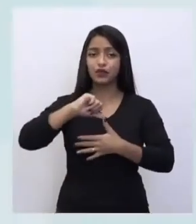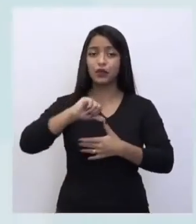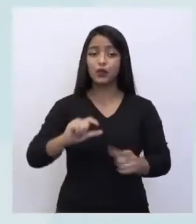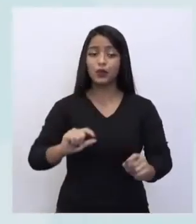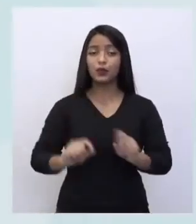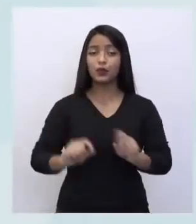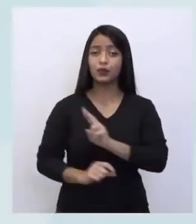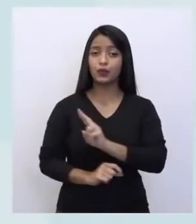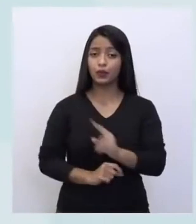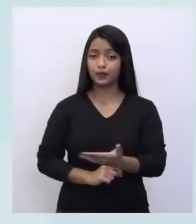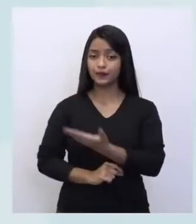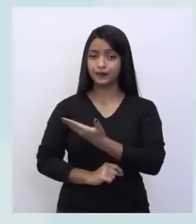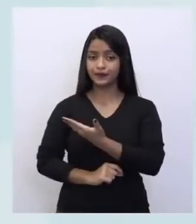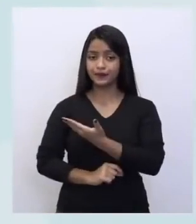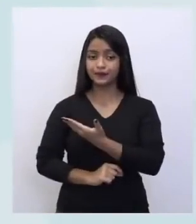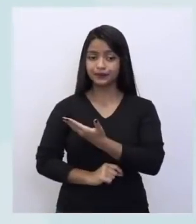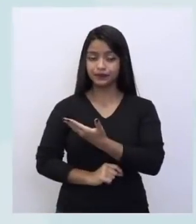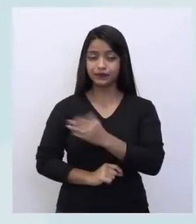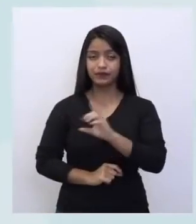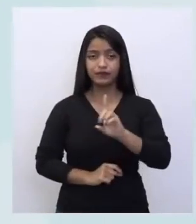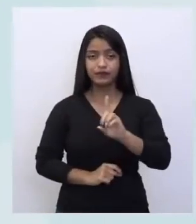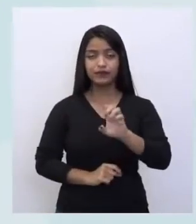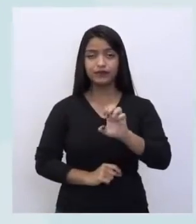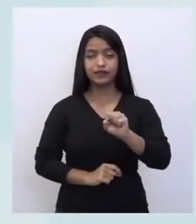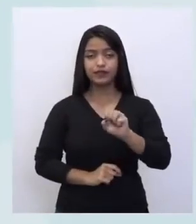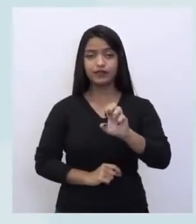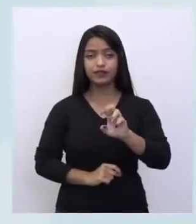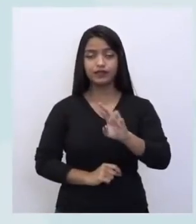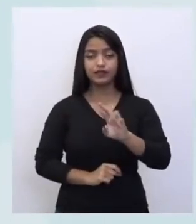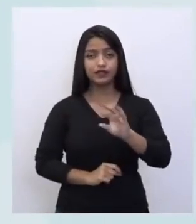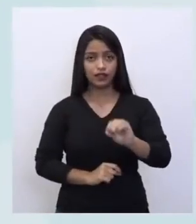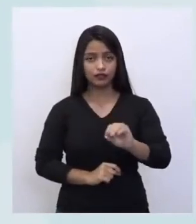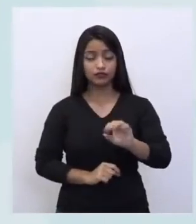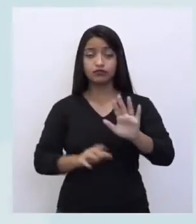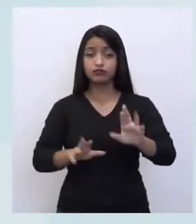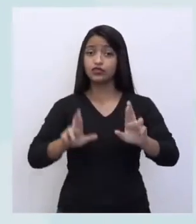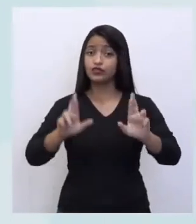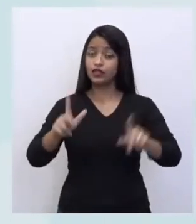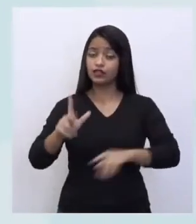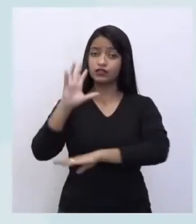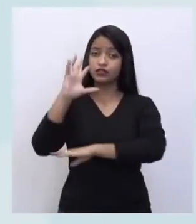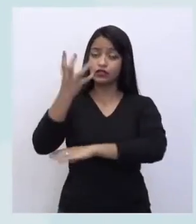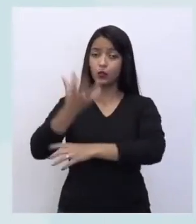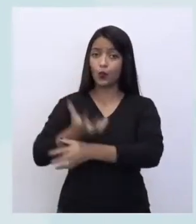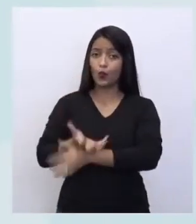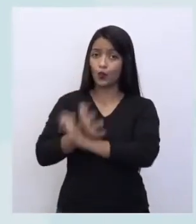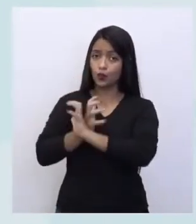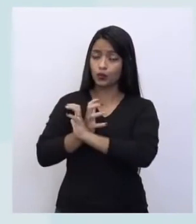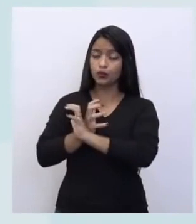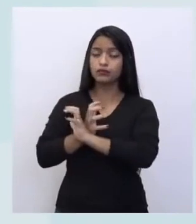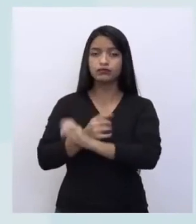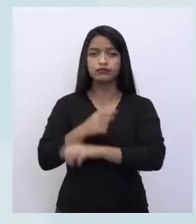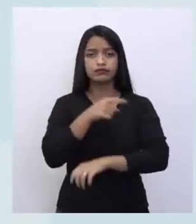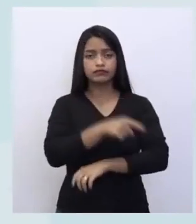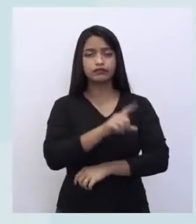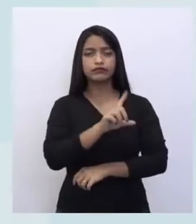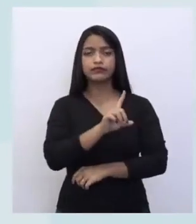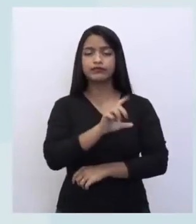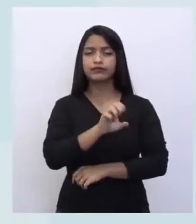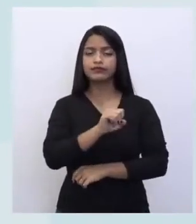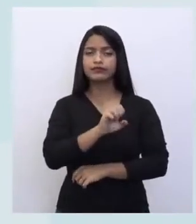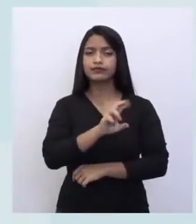deserto, né? A gente precisa sempre separar que a Caatinga tem suas características, mas a Caatinga não é deserto. Tem alguns alunos